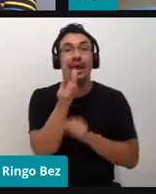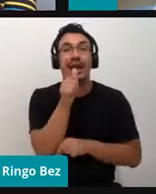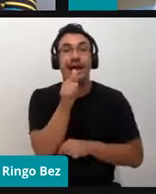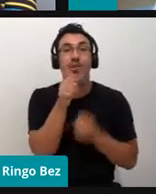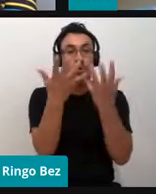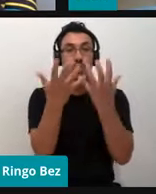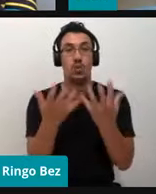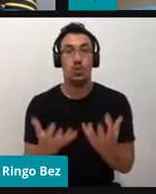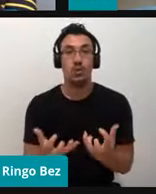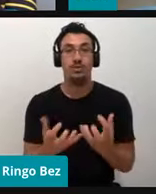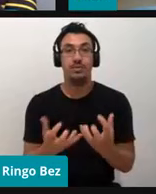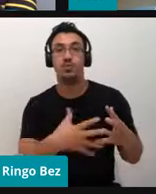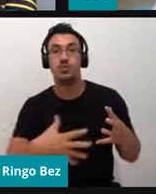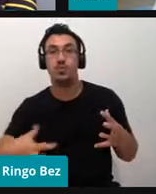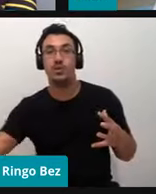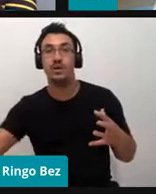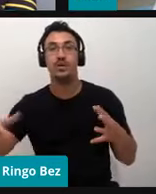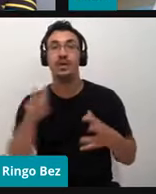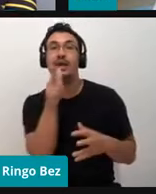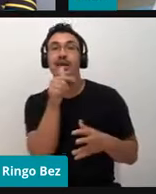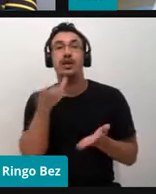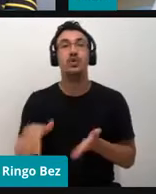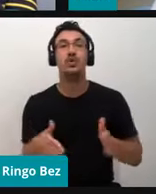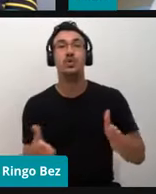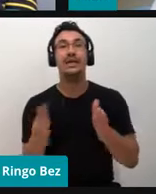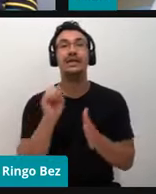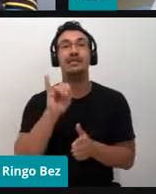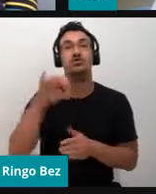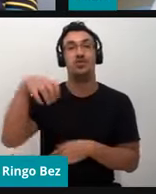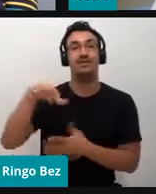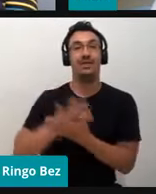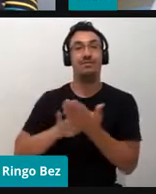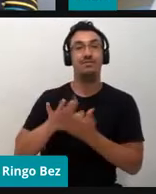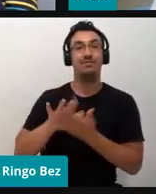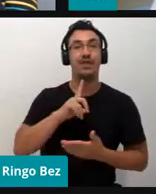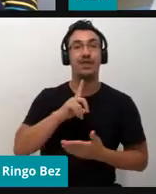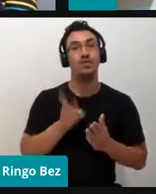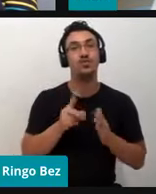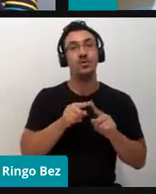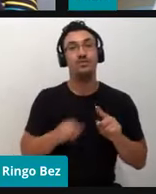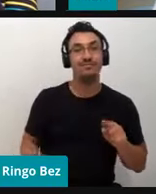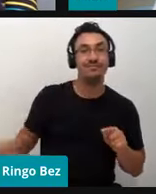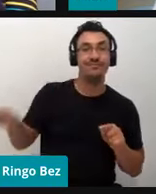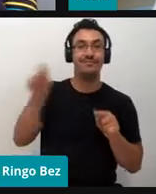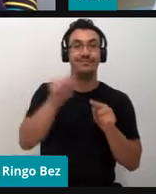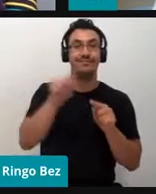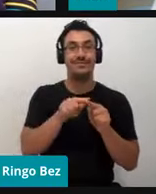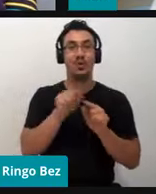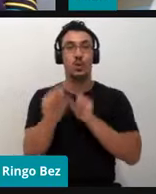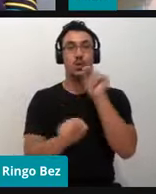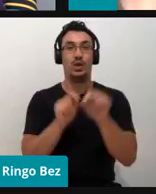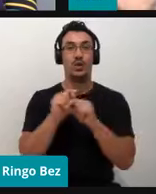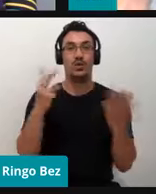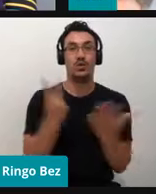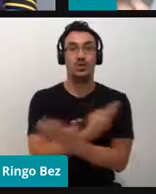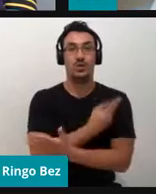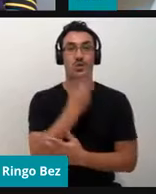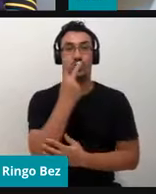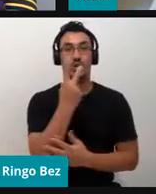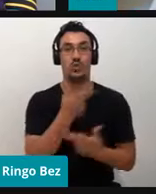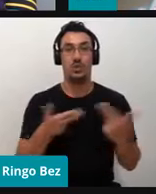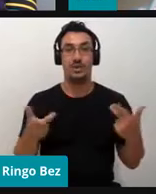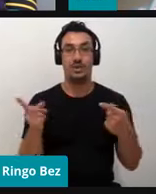o ano inteiro, mesmo nos períodos que não chove. Então, se você tem dois fenômenos acontecendo,